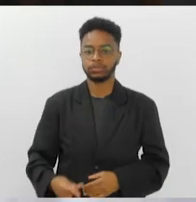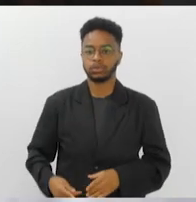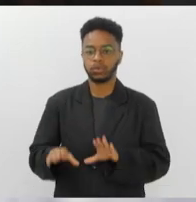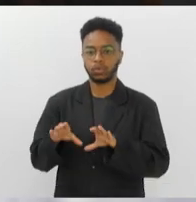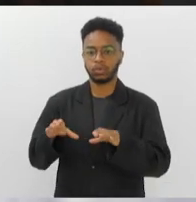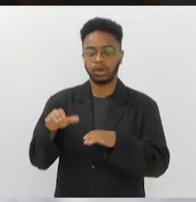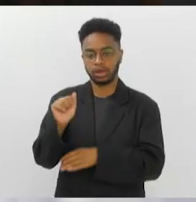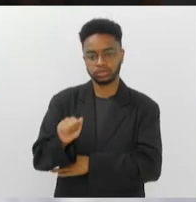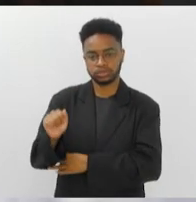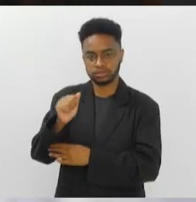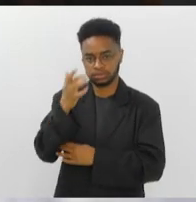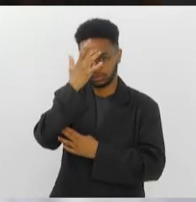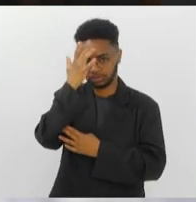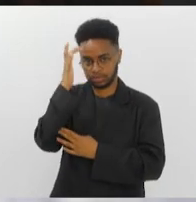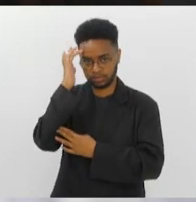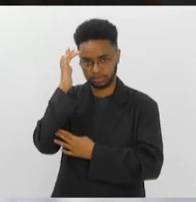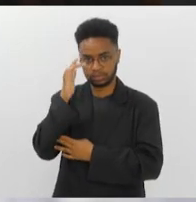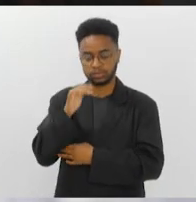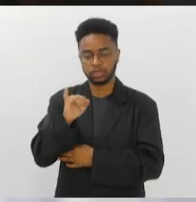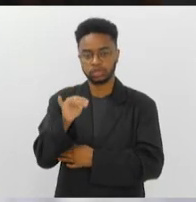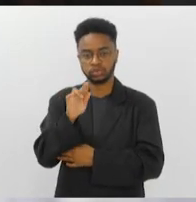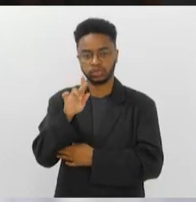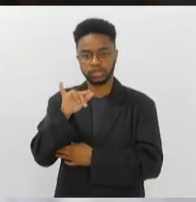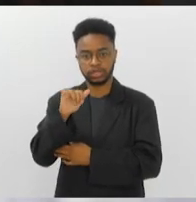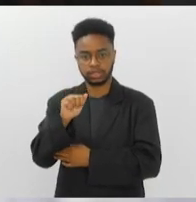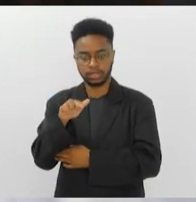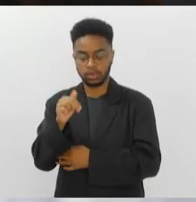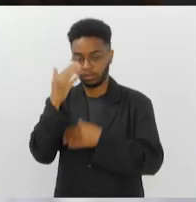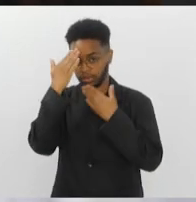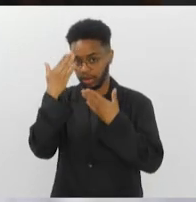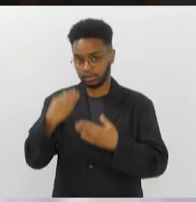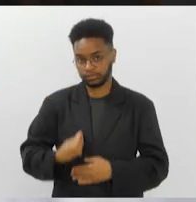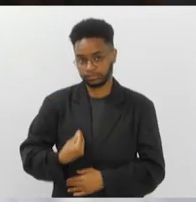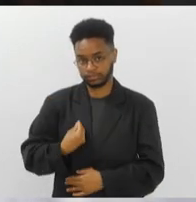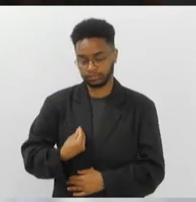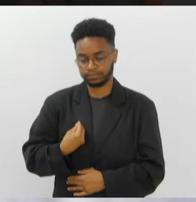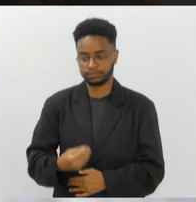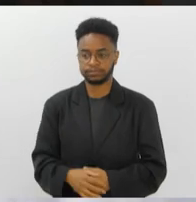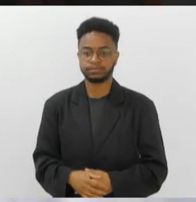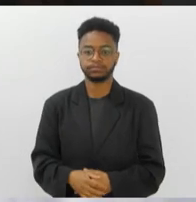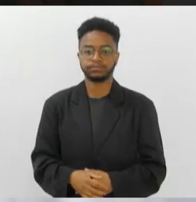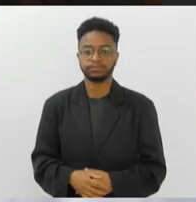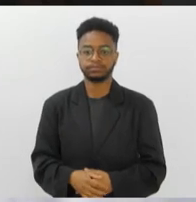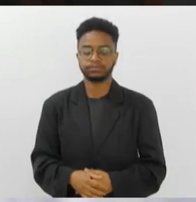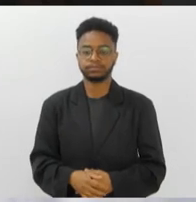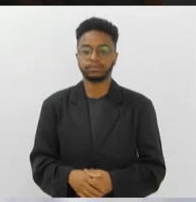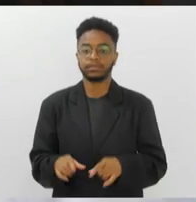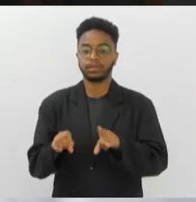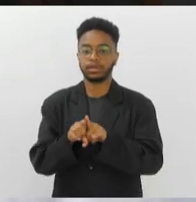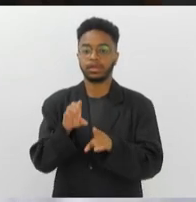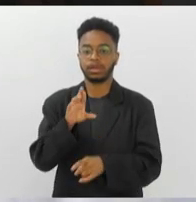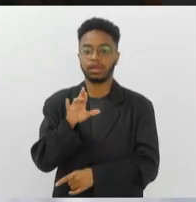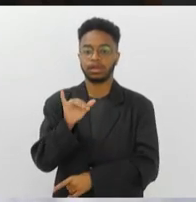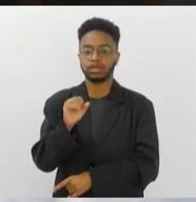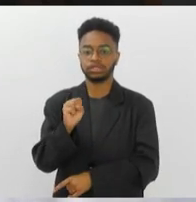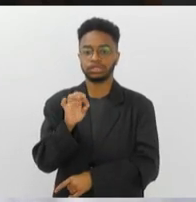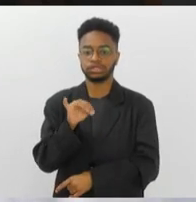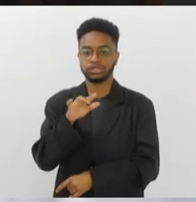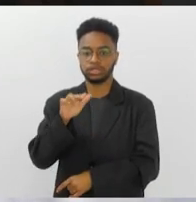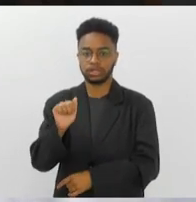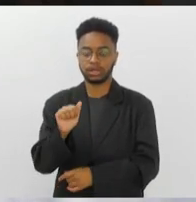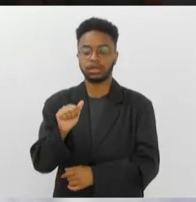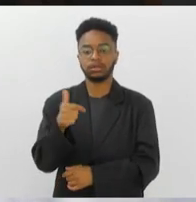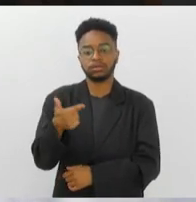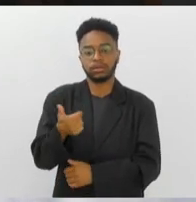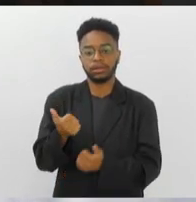Saúde Mental Juliano Moreira. Obrigado, Iracema, pela presença. Da Cristina Pena,